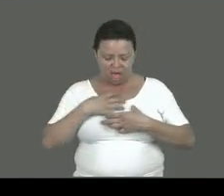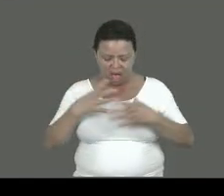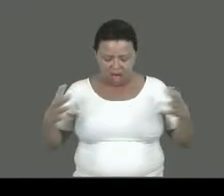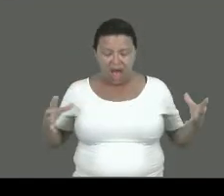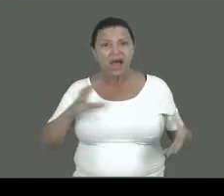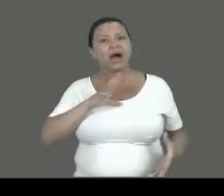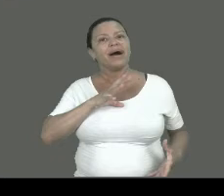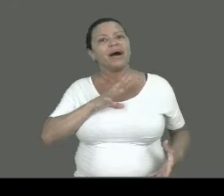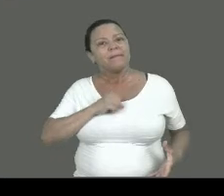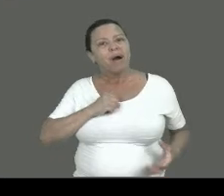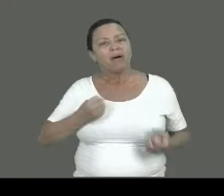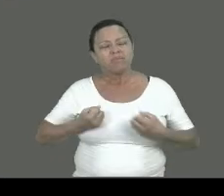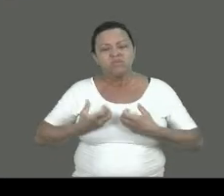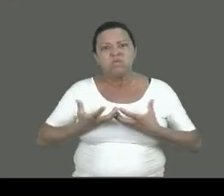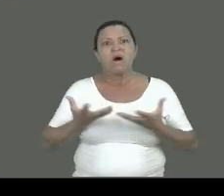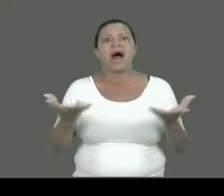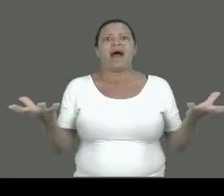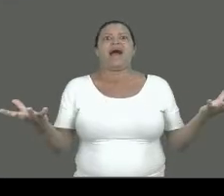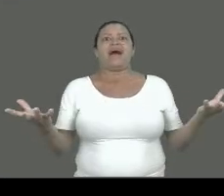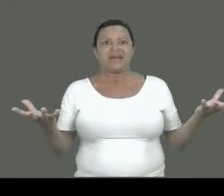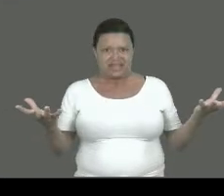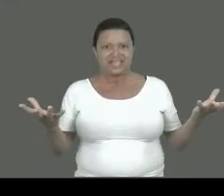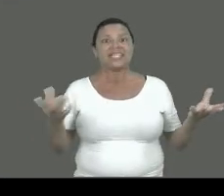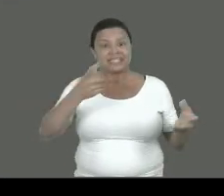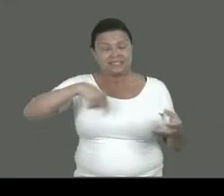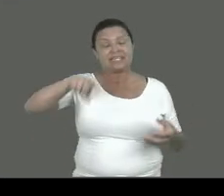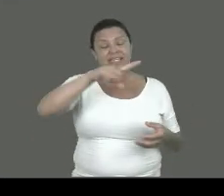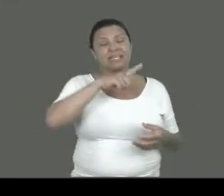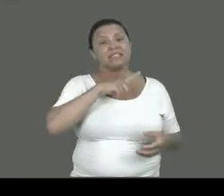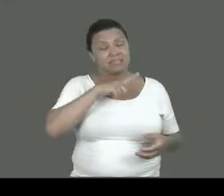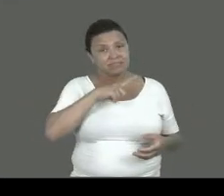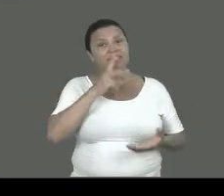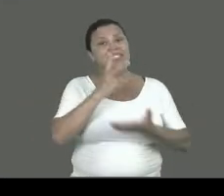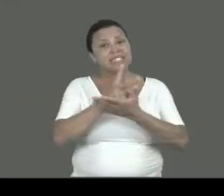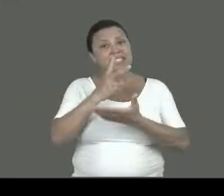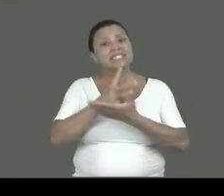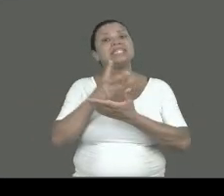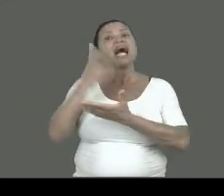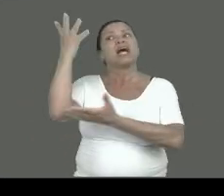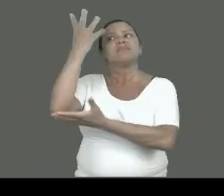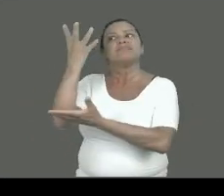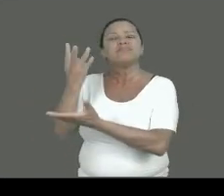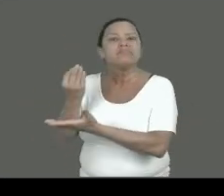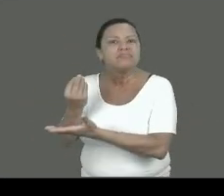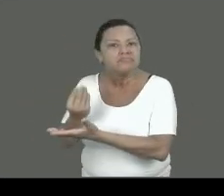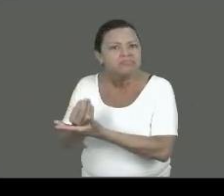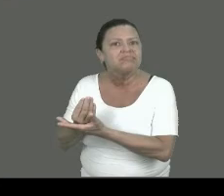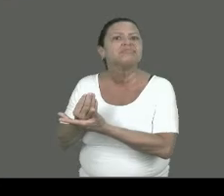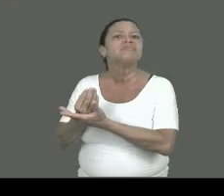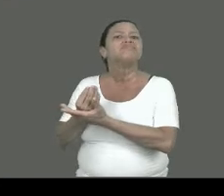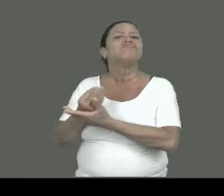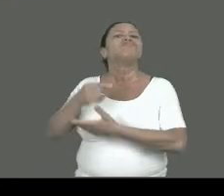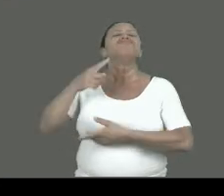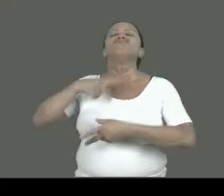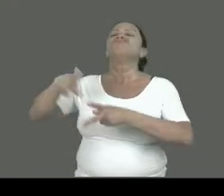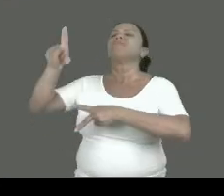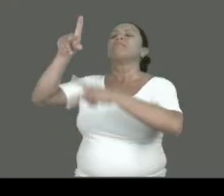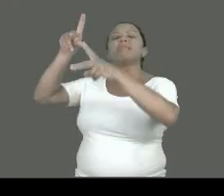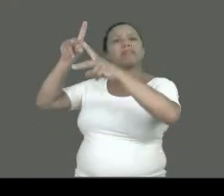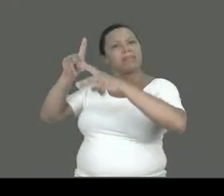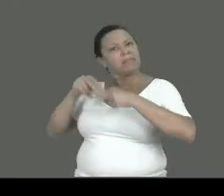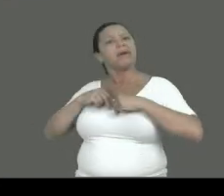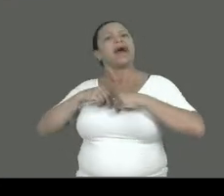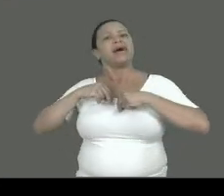que ele possa transbordar e tenhamos, sim, da espiritualidade, o mérito, o presente,